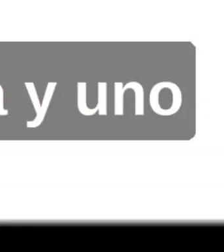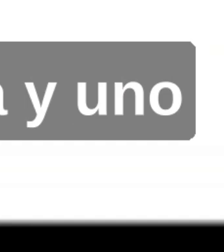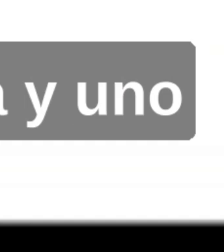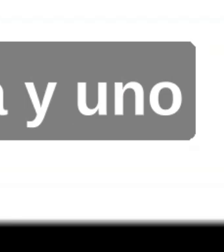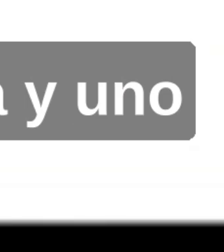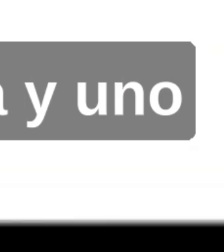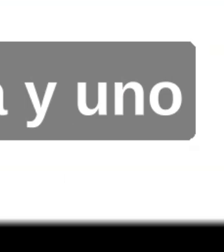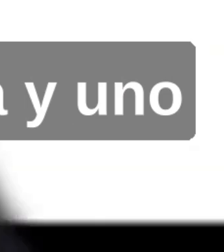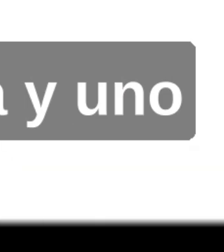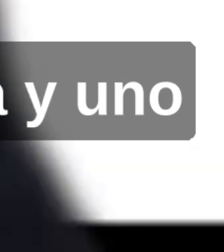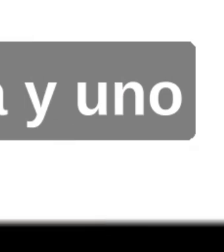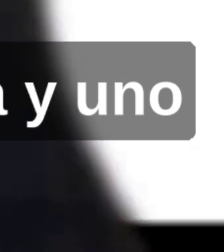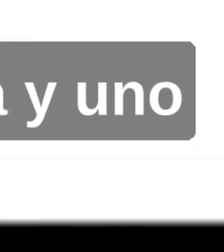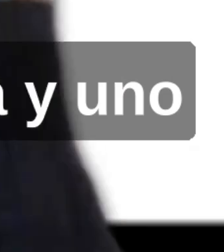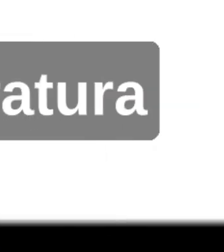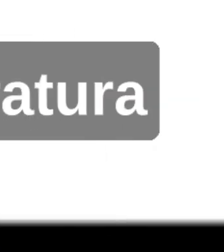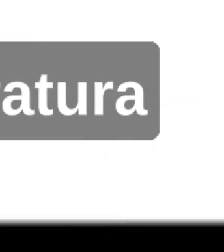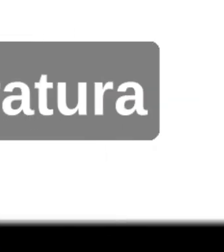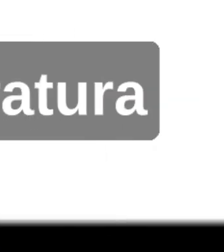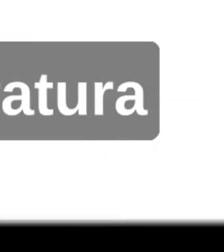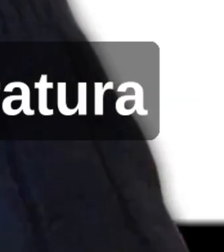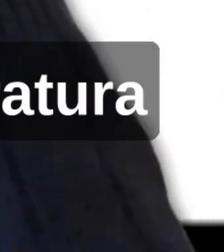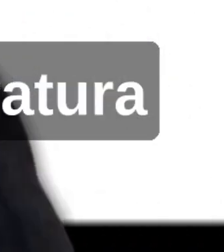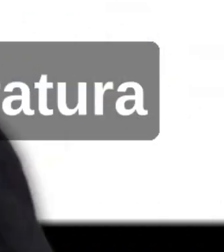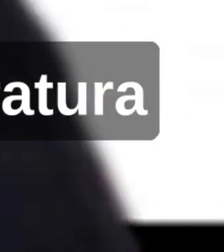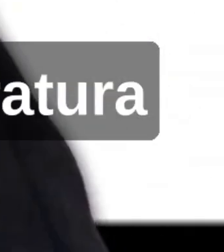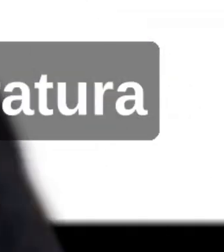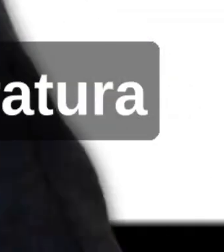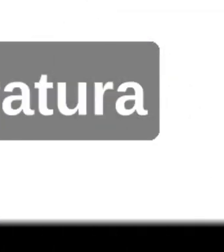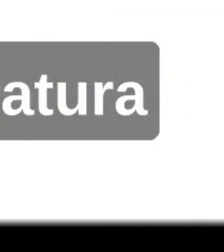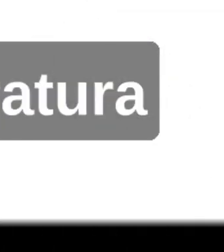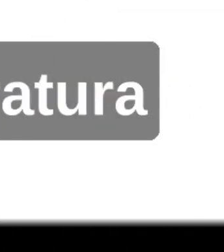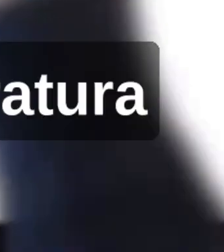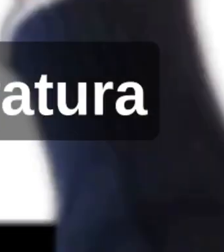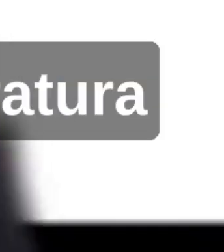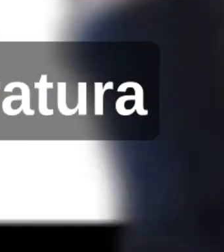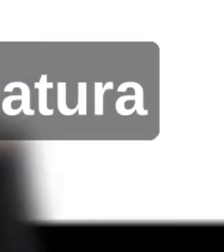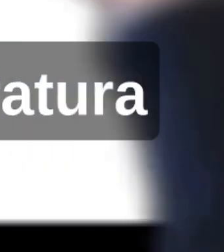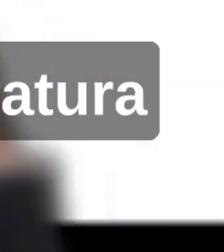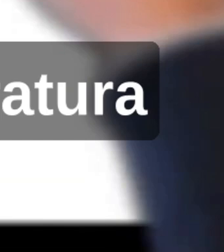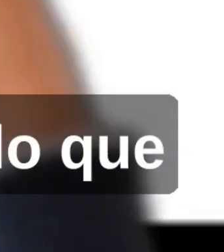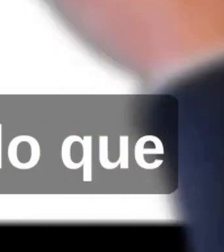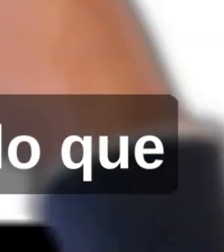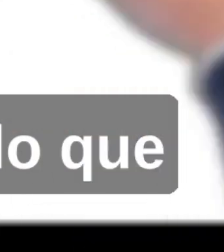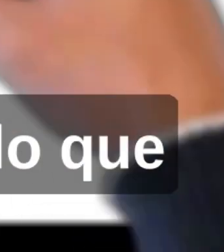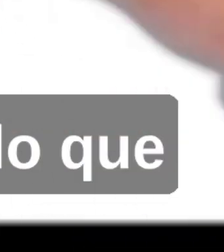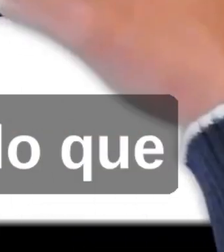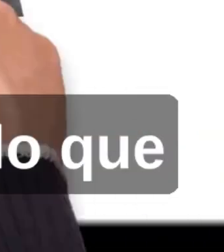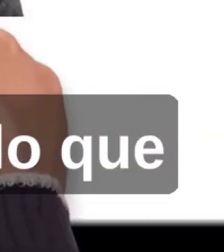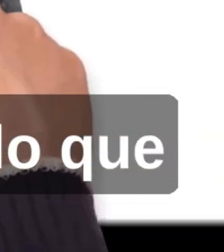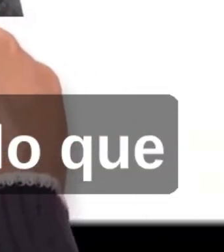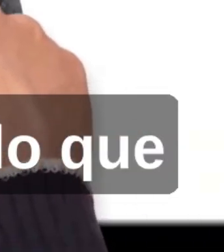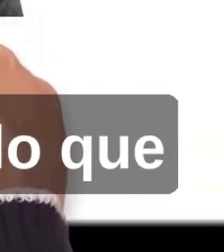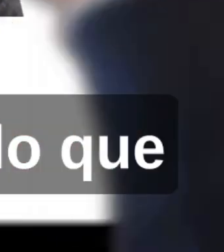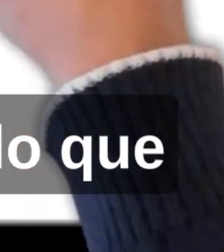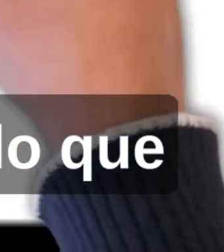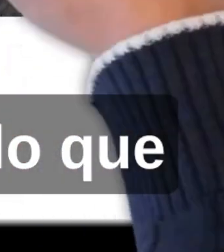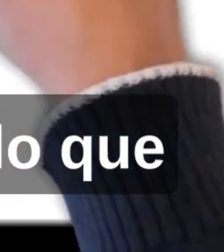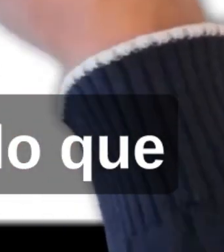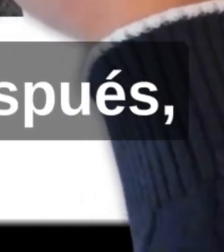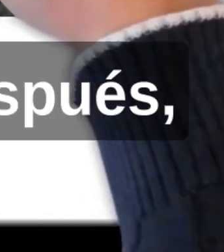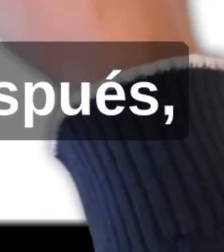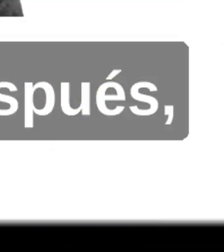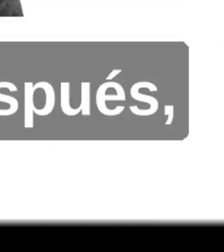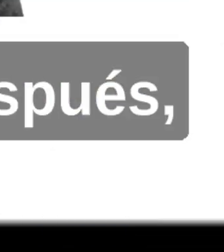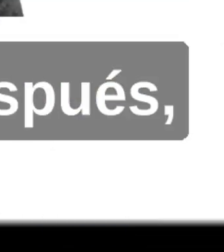em 1941 no concurso para a prémio Nacional da literatura este fracasso parecia por essa